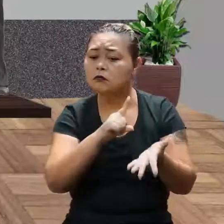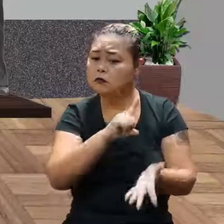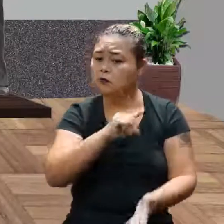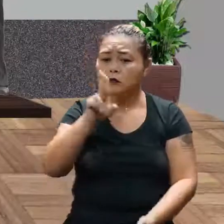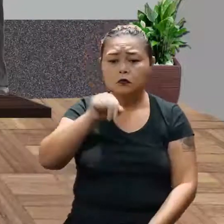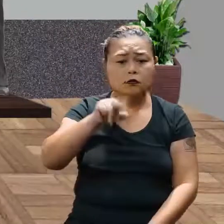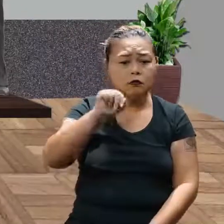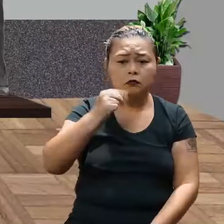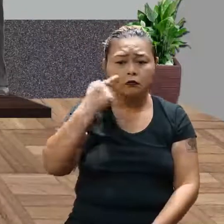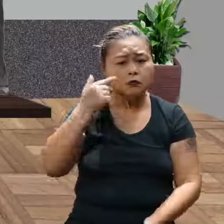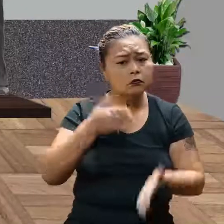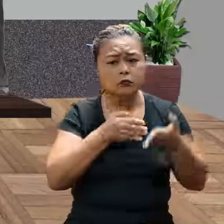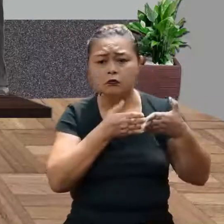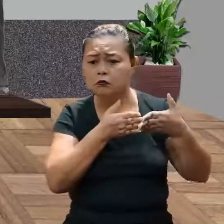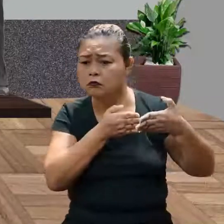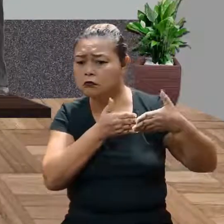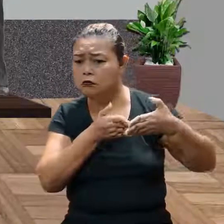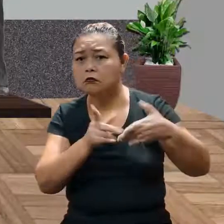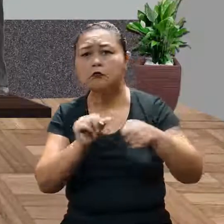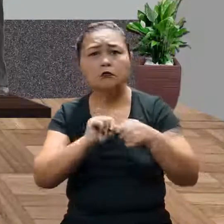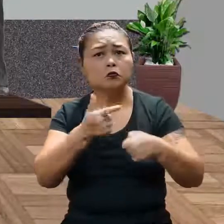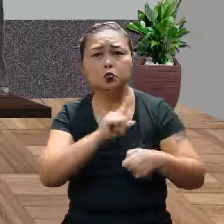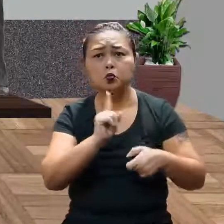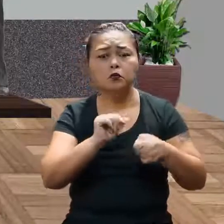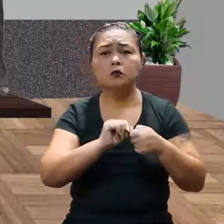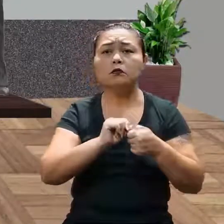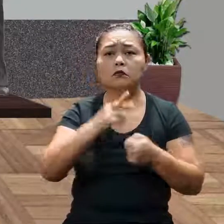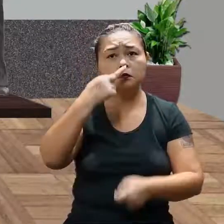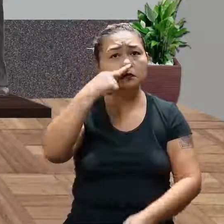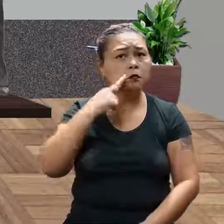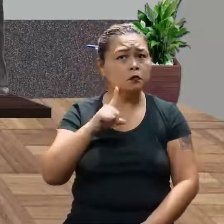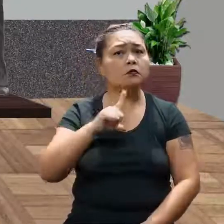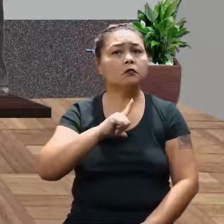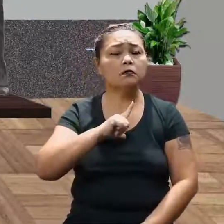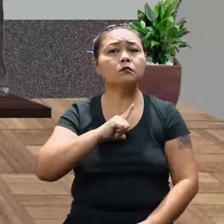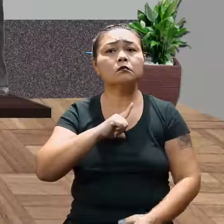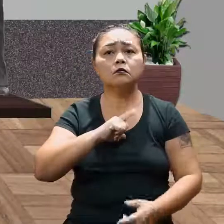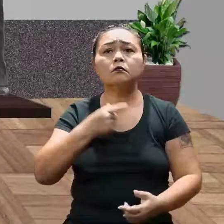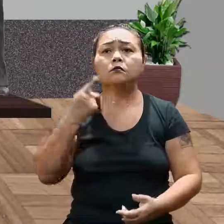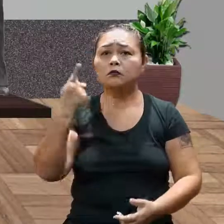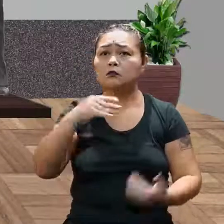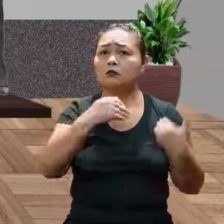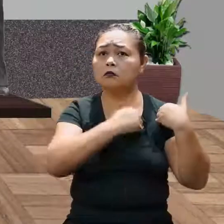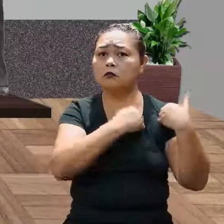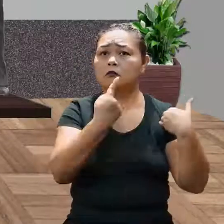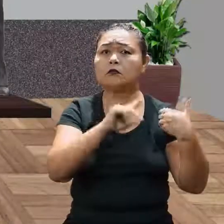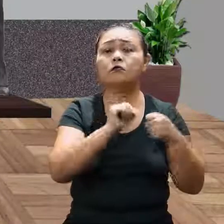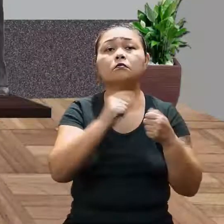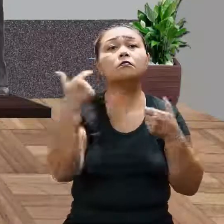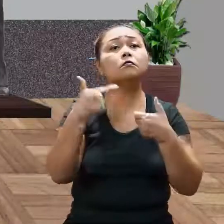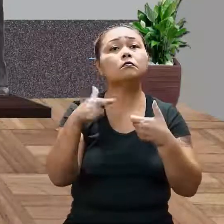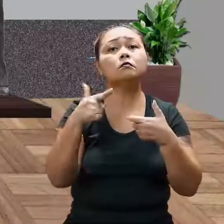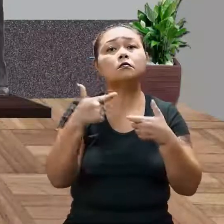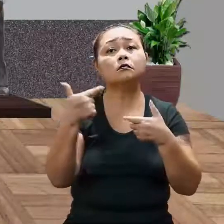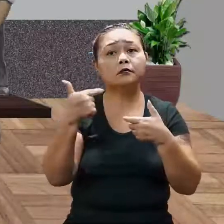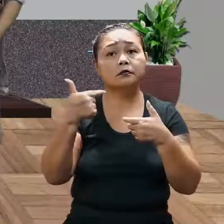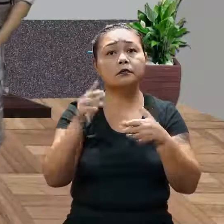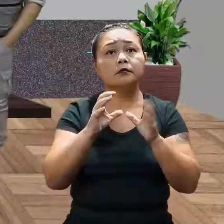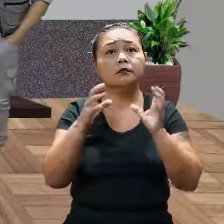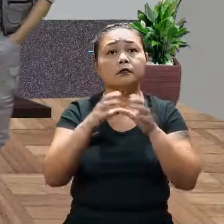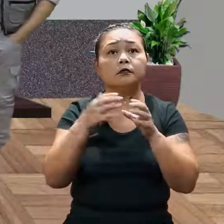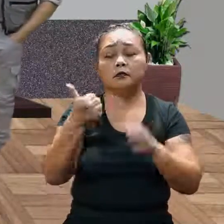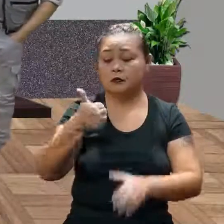que nunca tinham sido navegados. O Rondon, ele tem essa missão. A segunda parte dessa missão, ela se dá